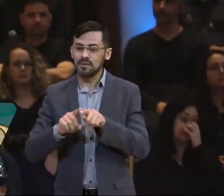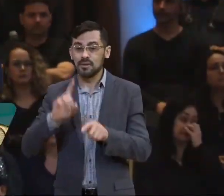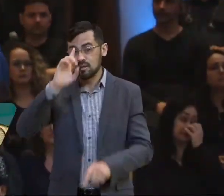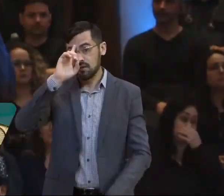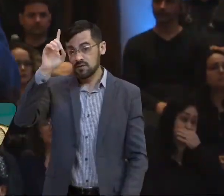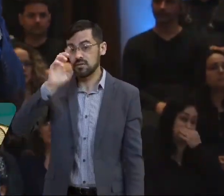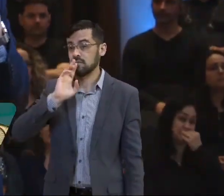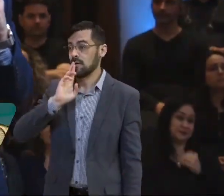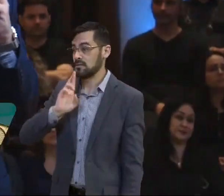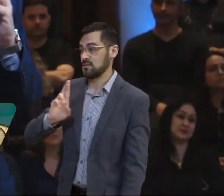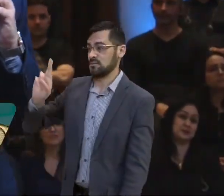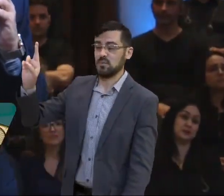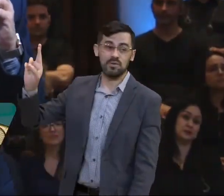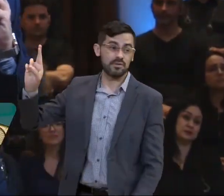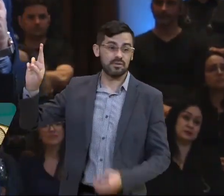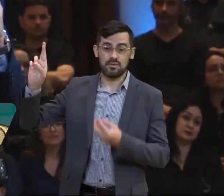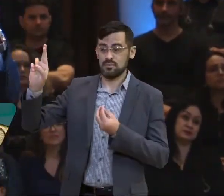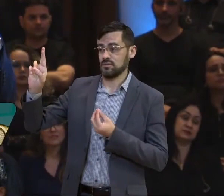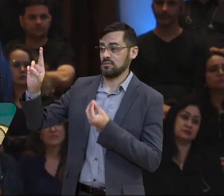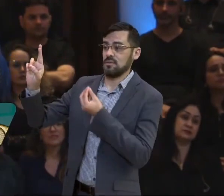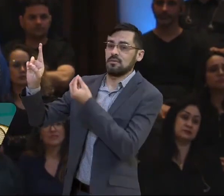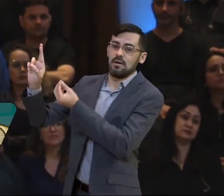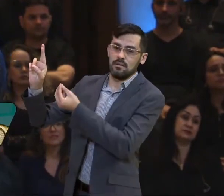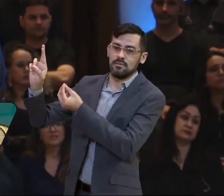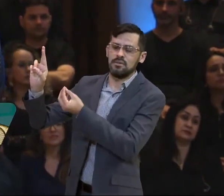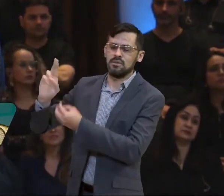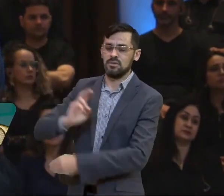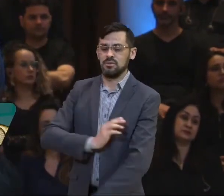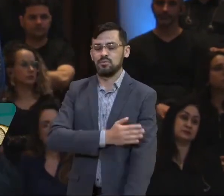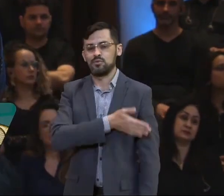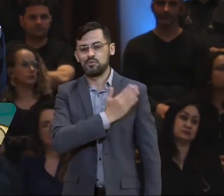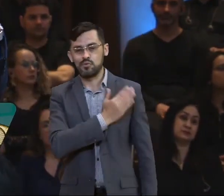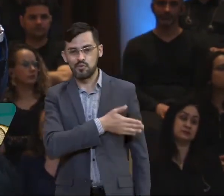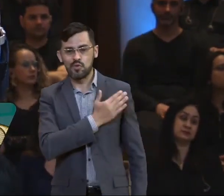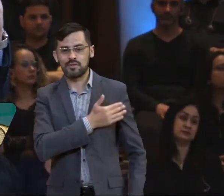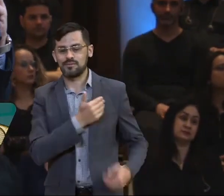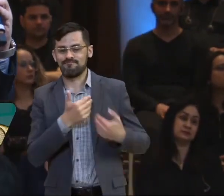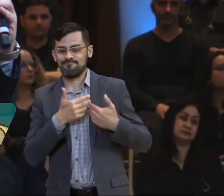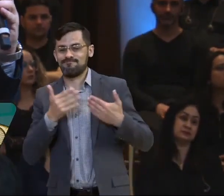resposta, da entrega, do